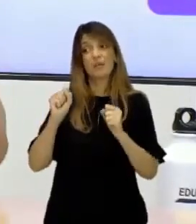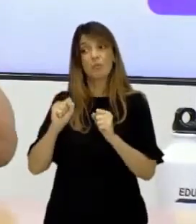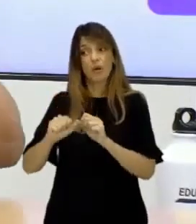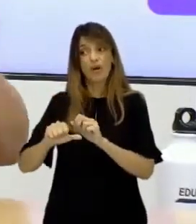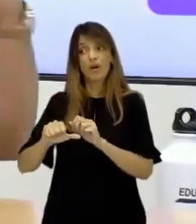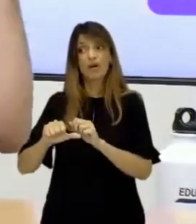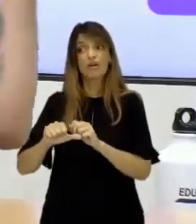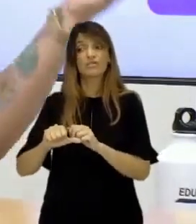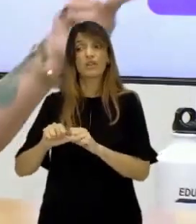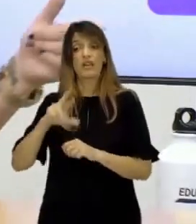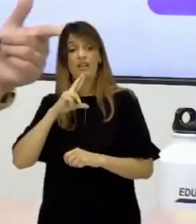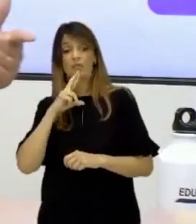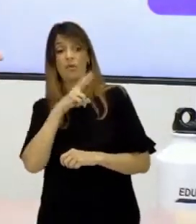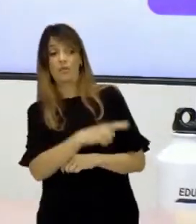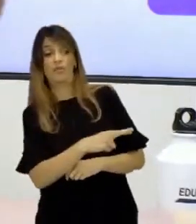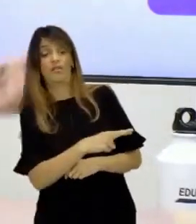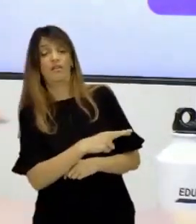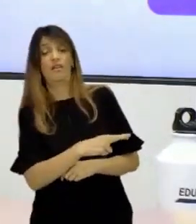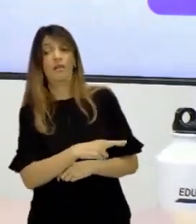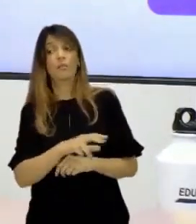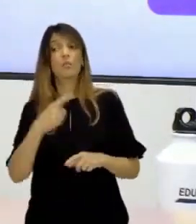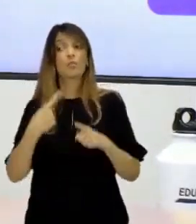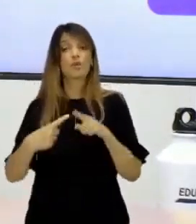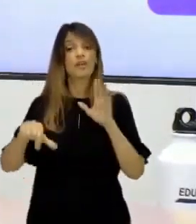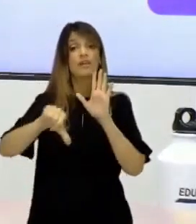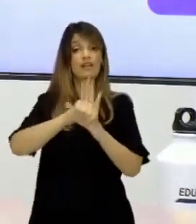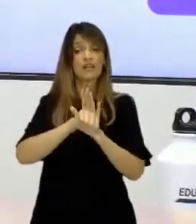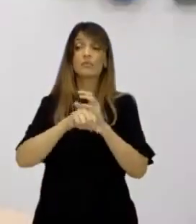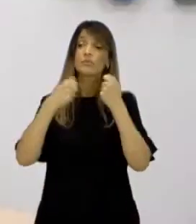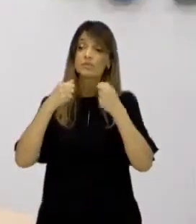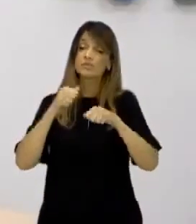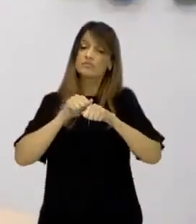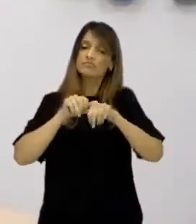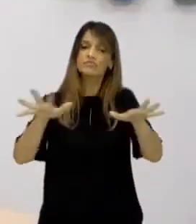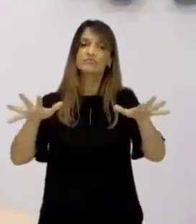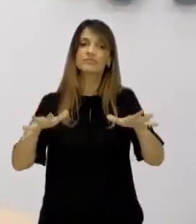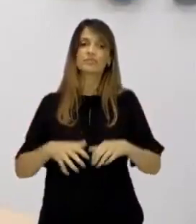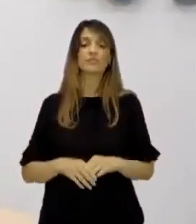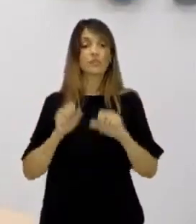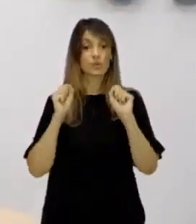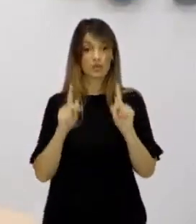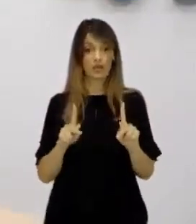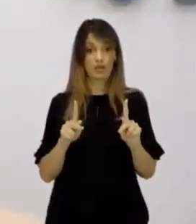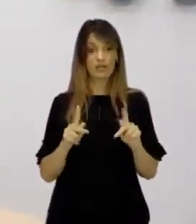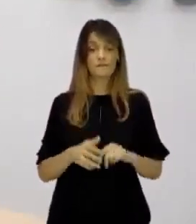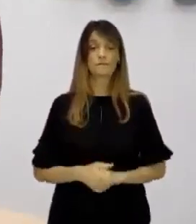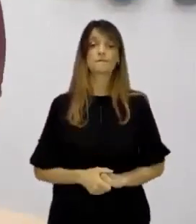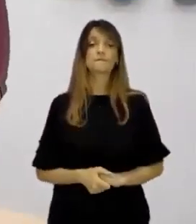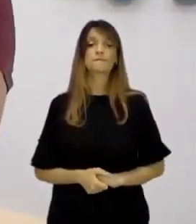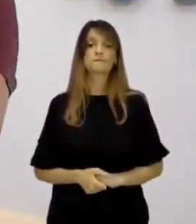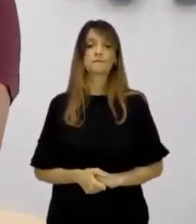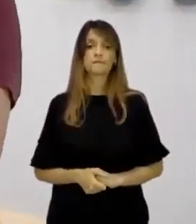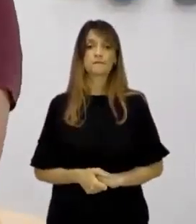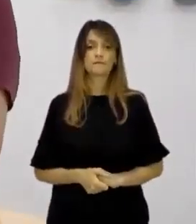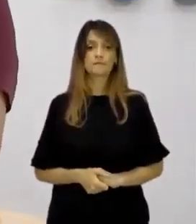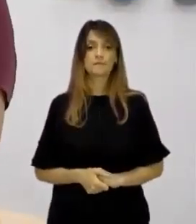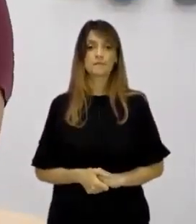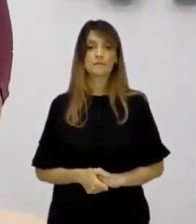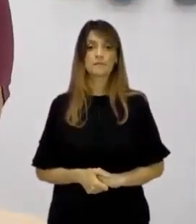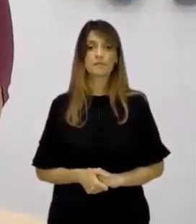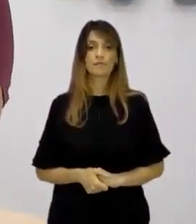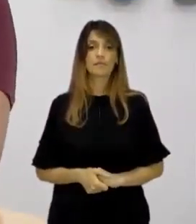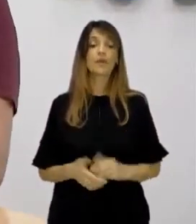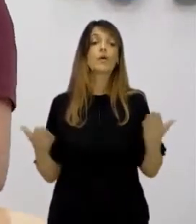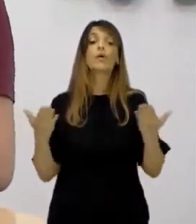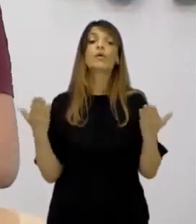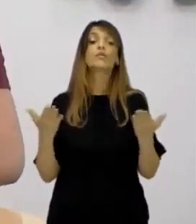aprendendo, então passe esse conhecimento adiante. É isso. passo conhecimento adiante. E aí, o que, que a gente tem